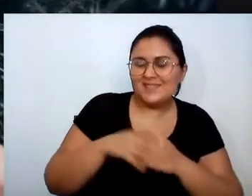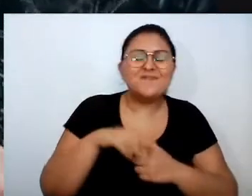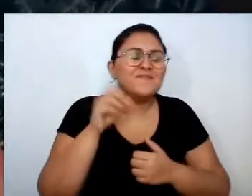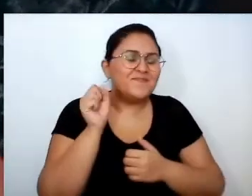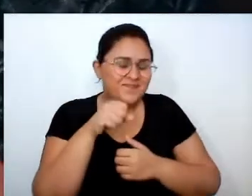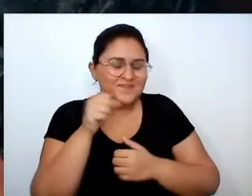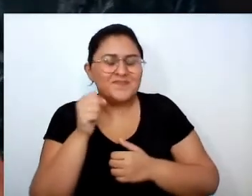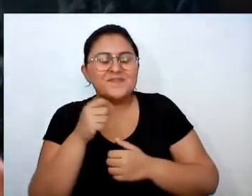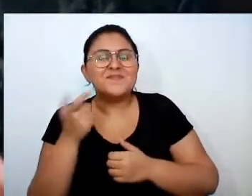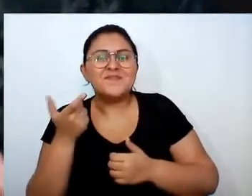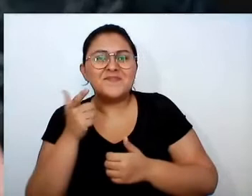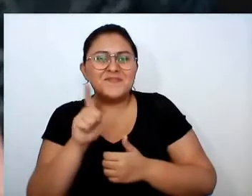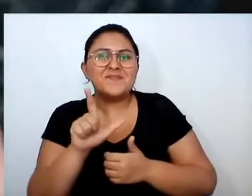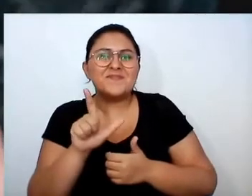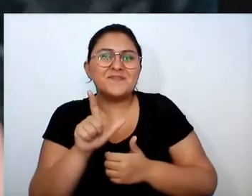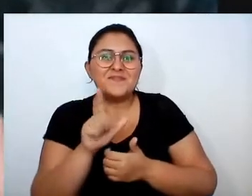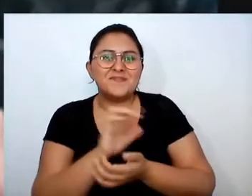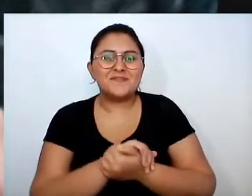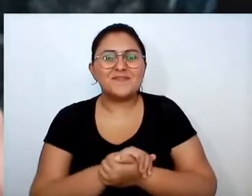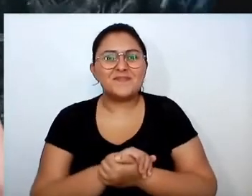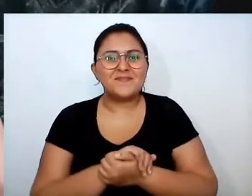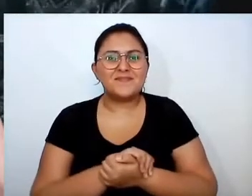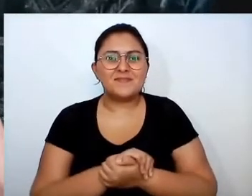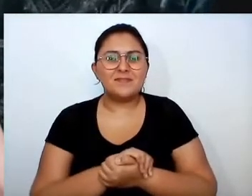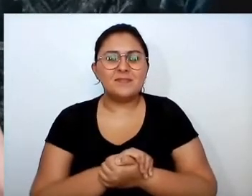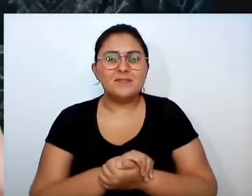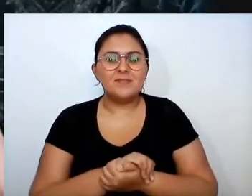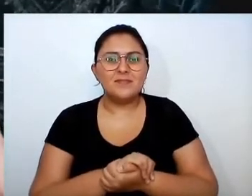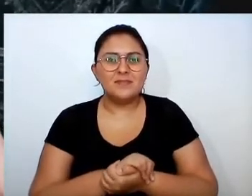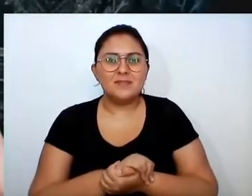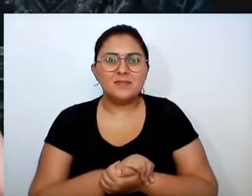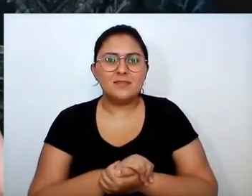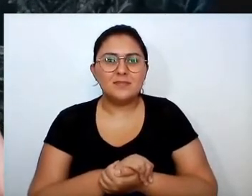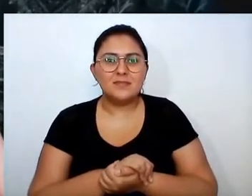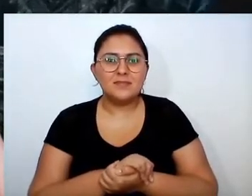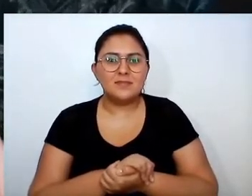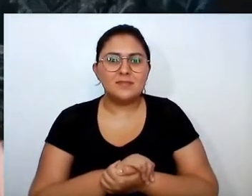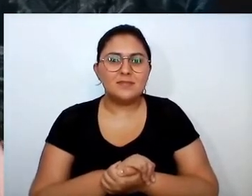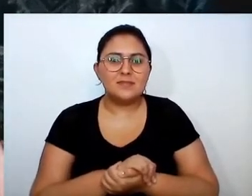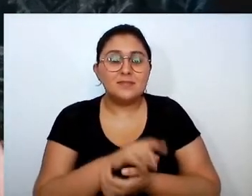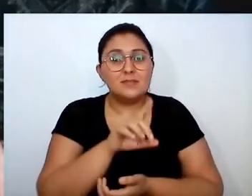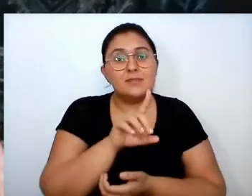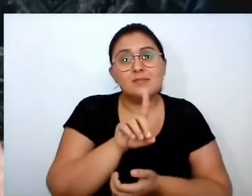né? É, mas aí deu Bom, certo. Bom, sim.